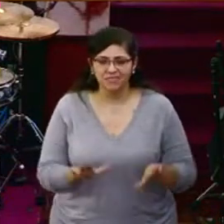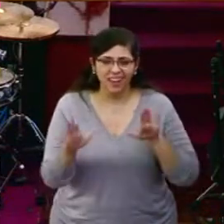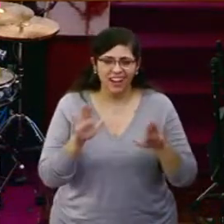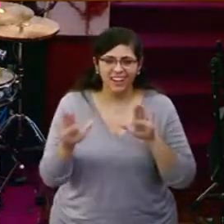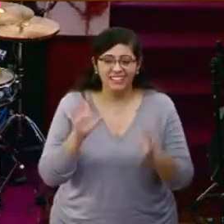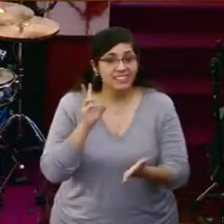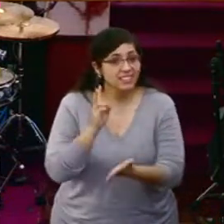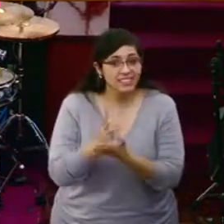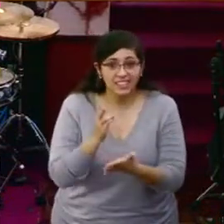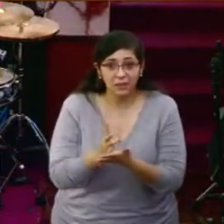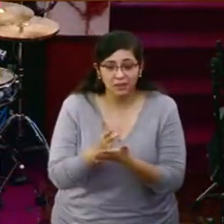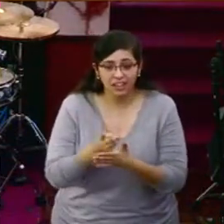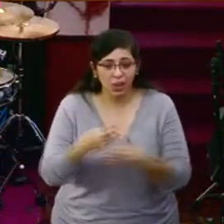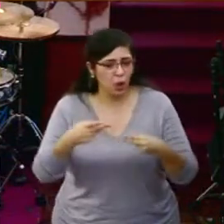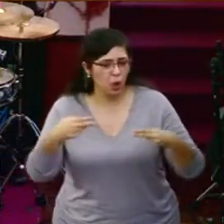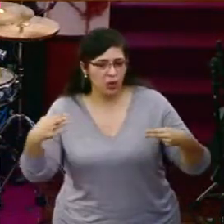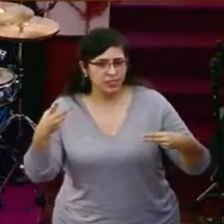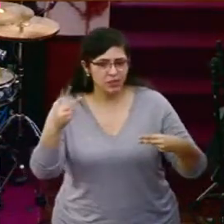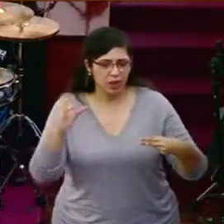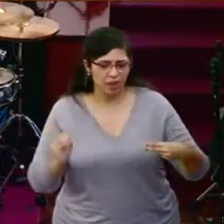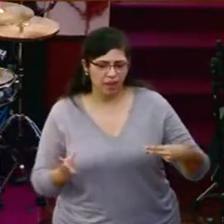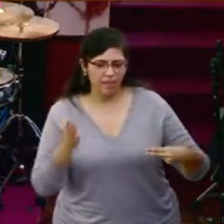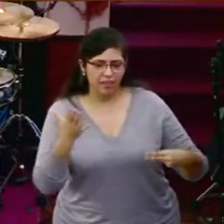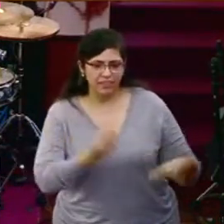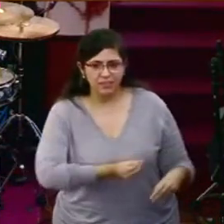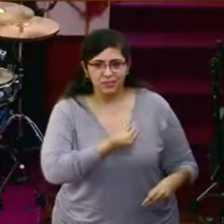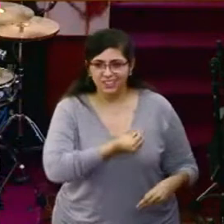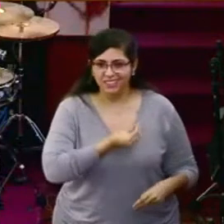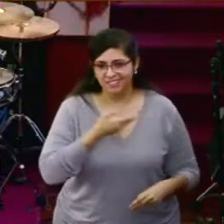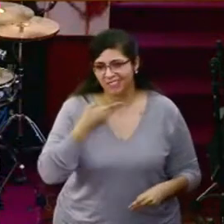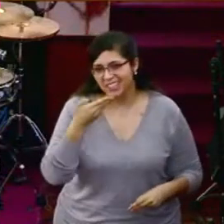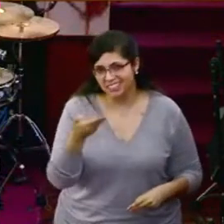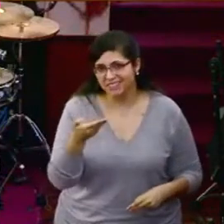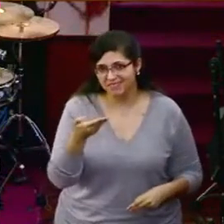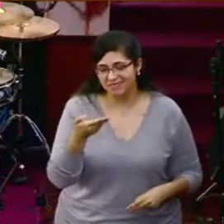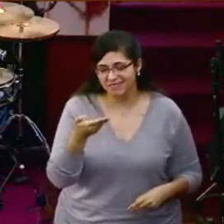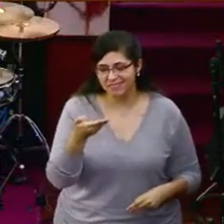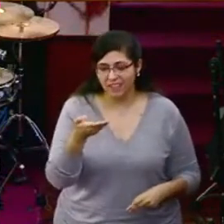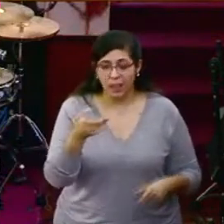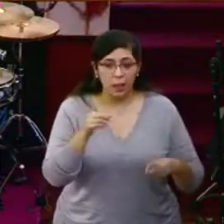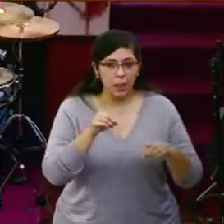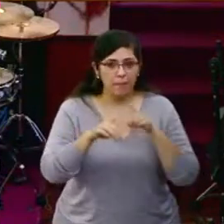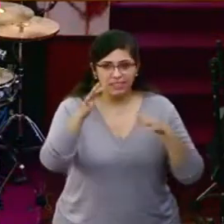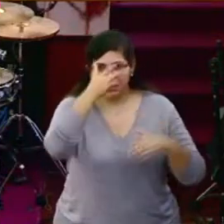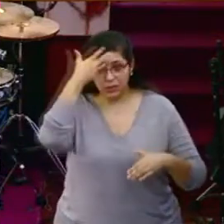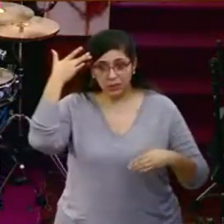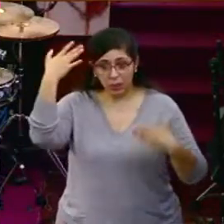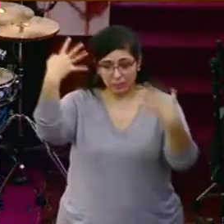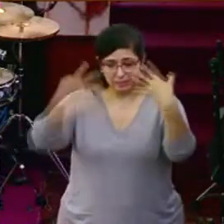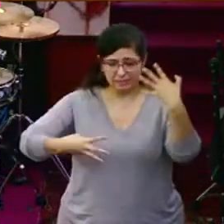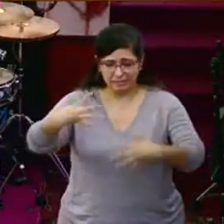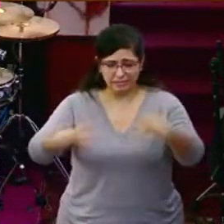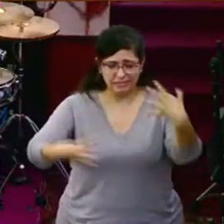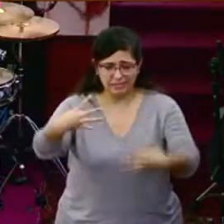nossa vida as coisas são fáceis a questão é que tem gente que diante dos problemas